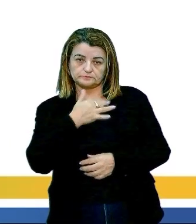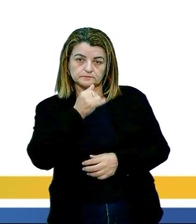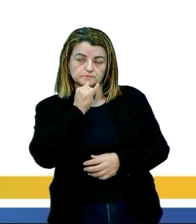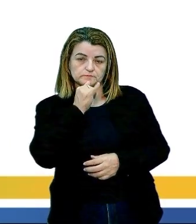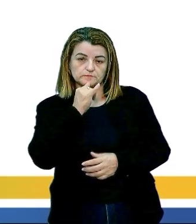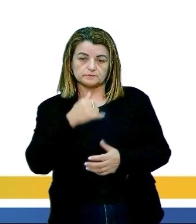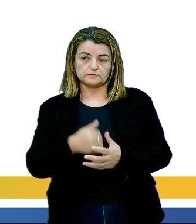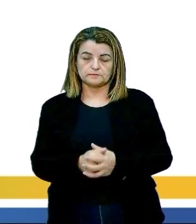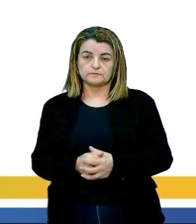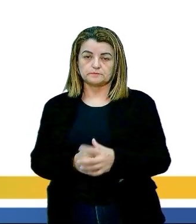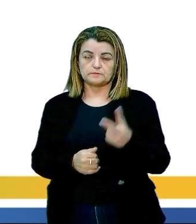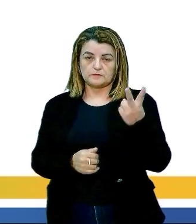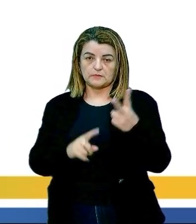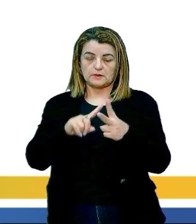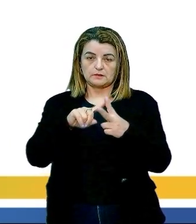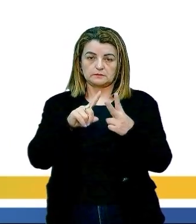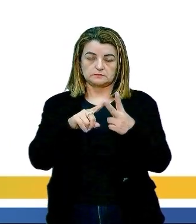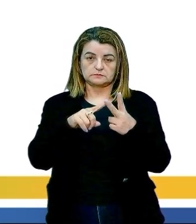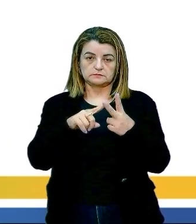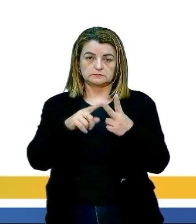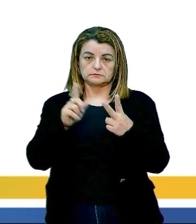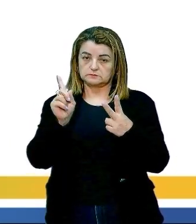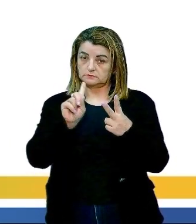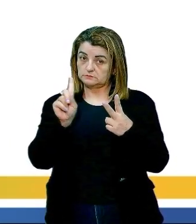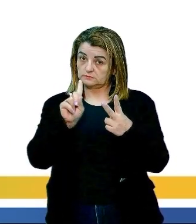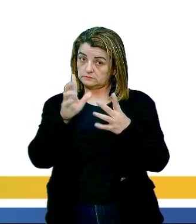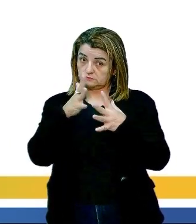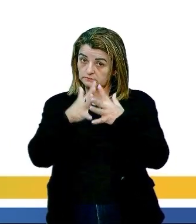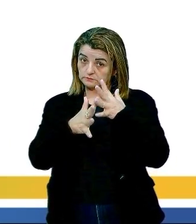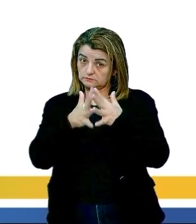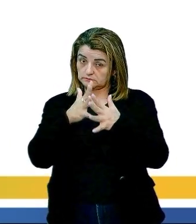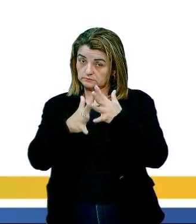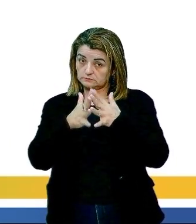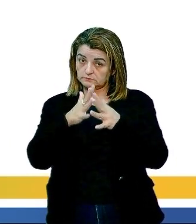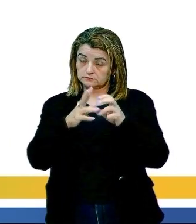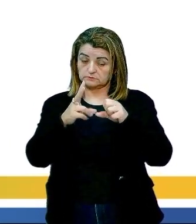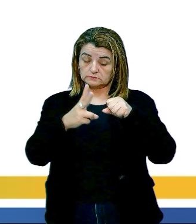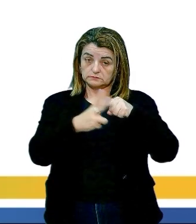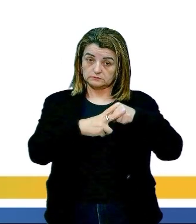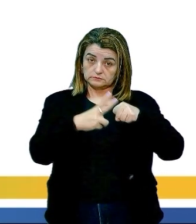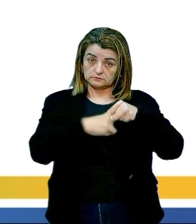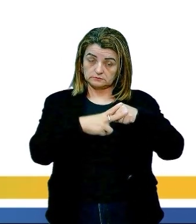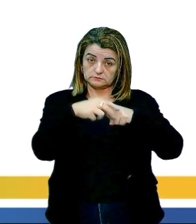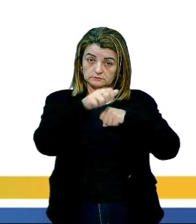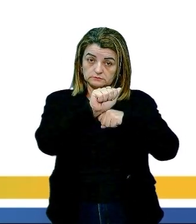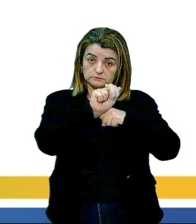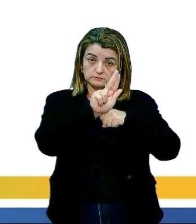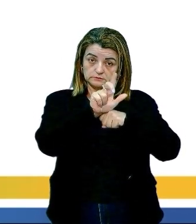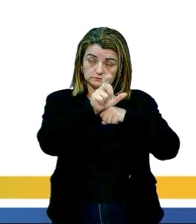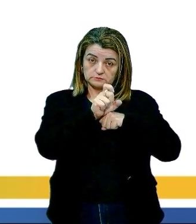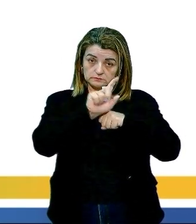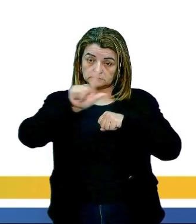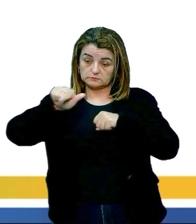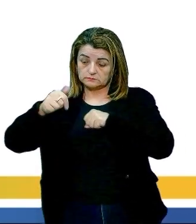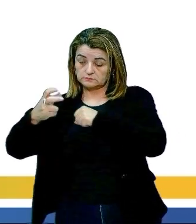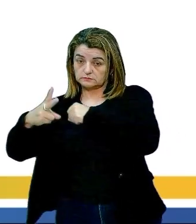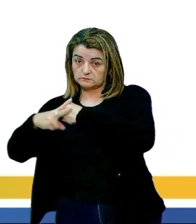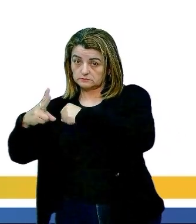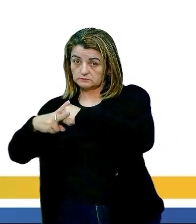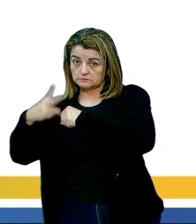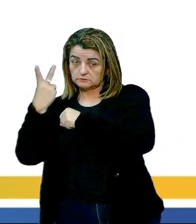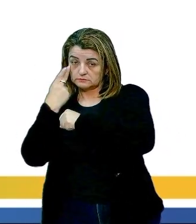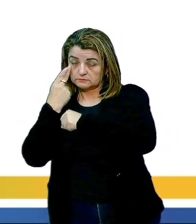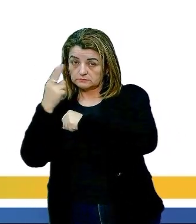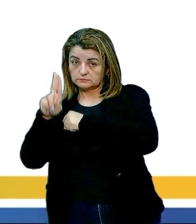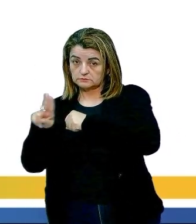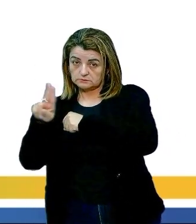Examples. Temos aí dois exemplos para vocês não confundirem o verbo auxiliar com o verbo normal que nós utilizamos